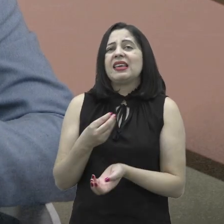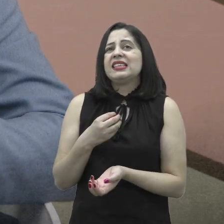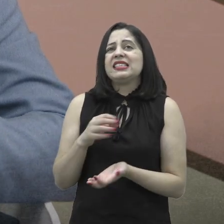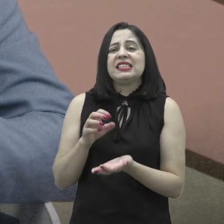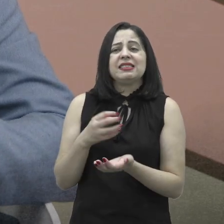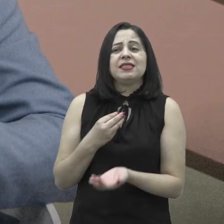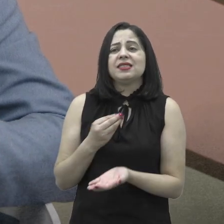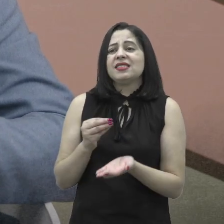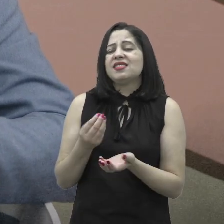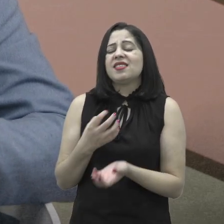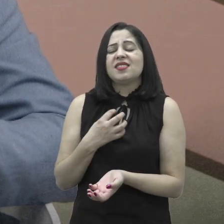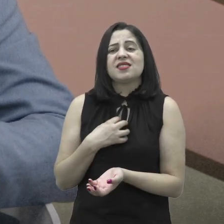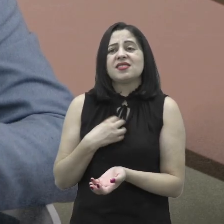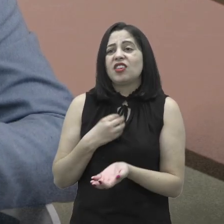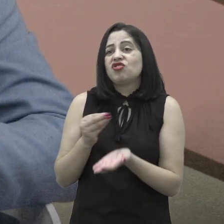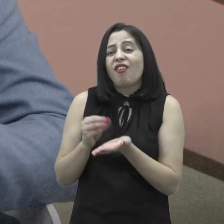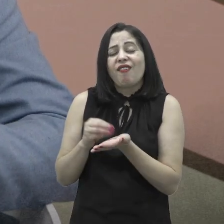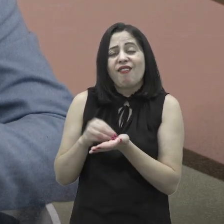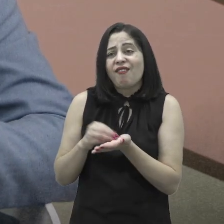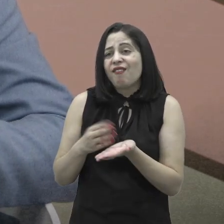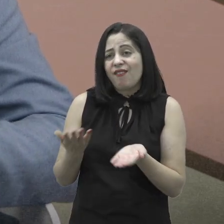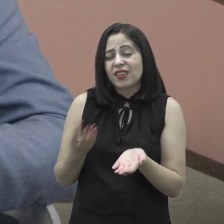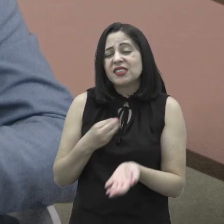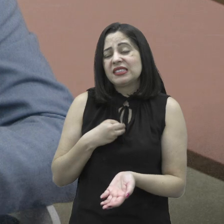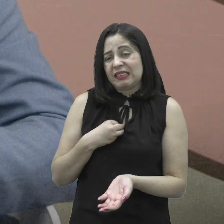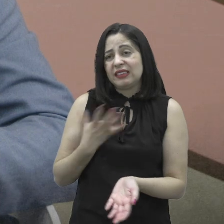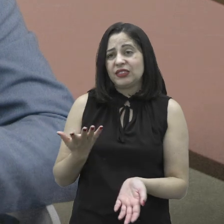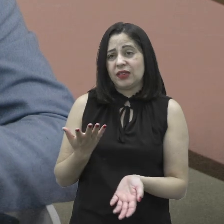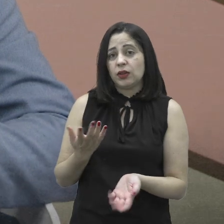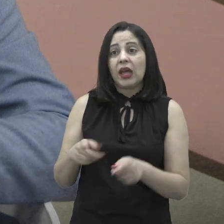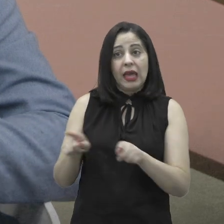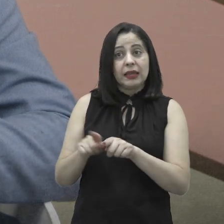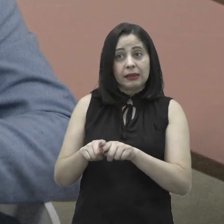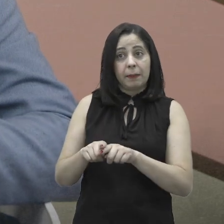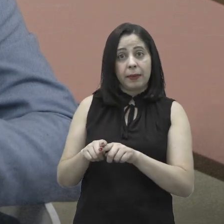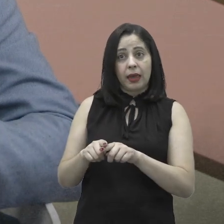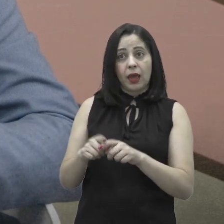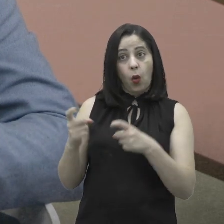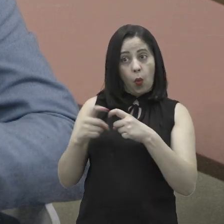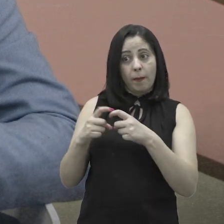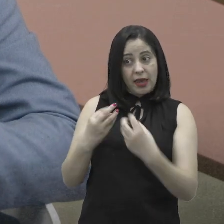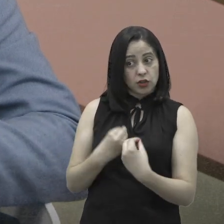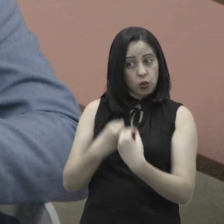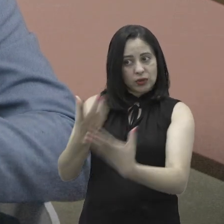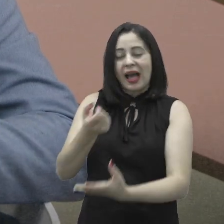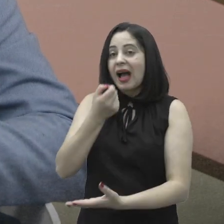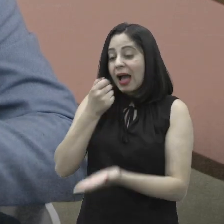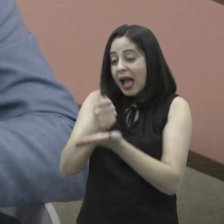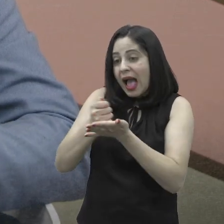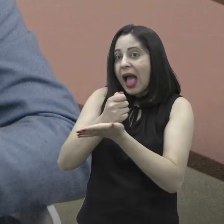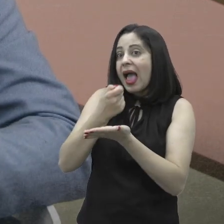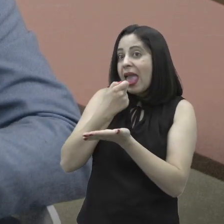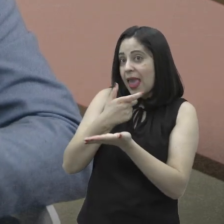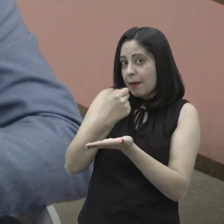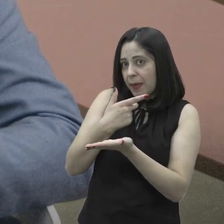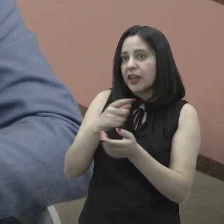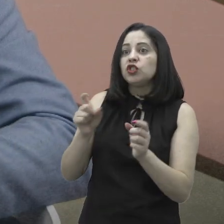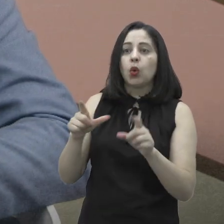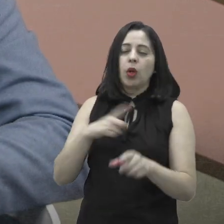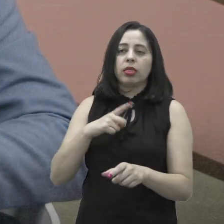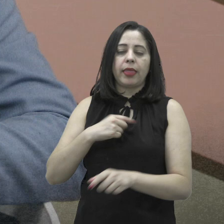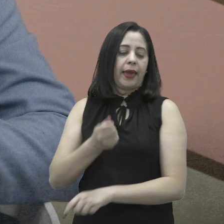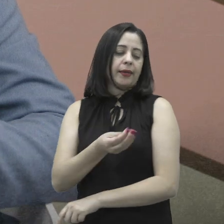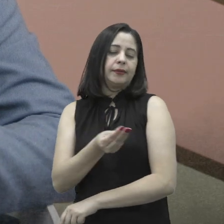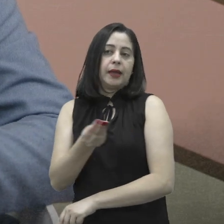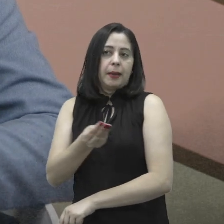que a gente oferece também medicações para ajudar a lidar com os efeitos colaterais, principalmente da abstinência ao cigarro. Então nós temos os adesivos que são